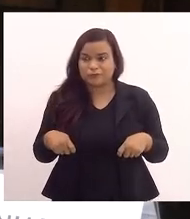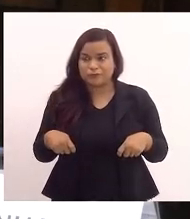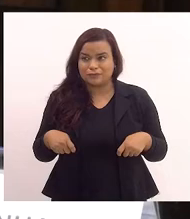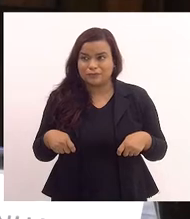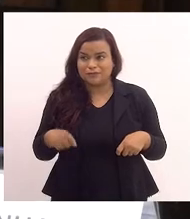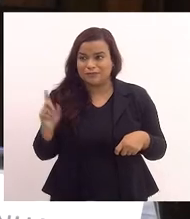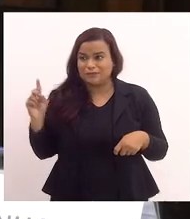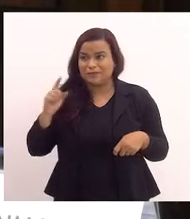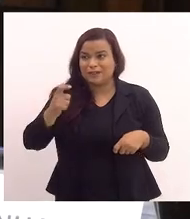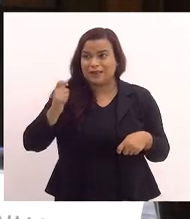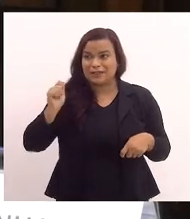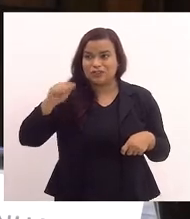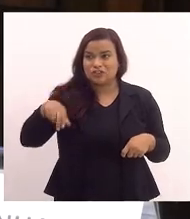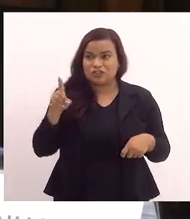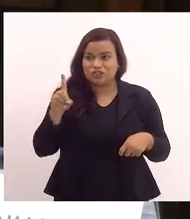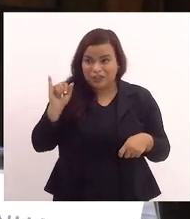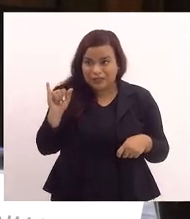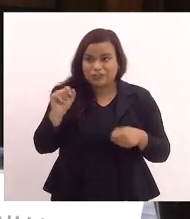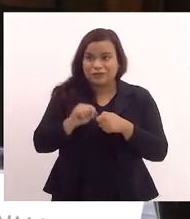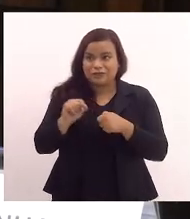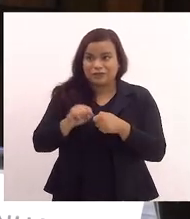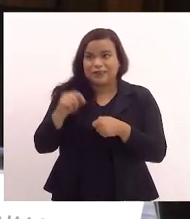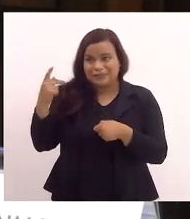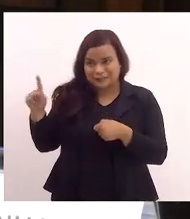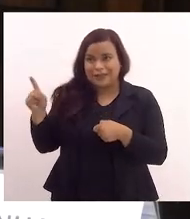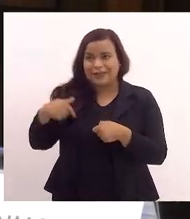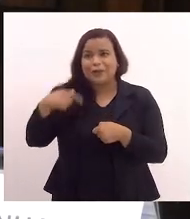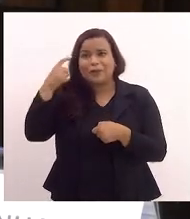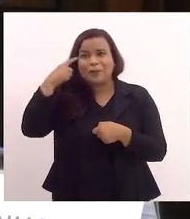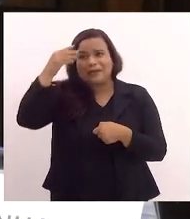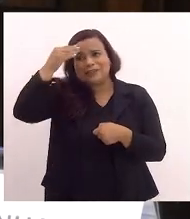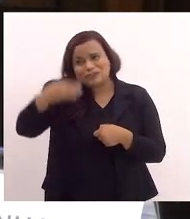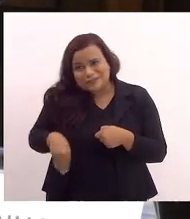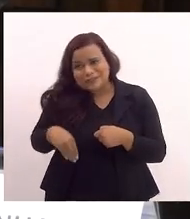que o Xande fez a poesia dele, eu pensei em desistir.